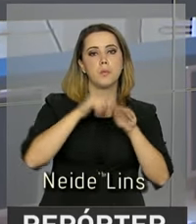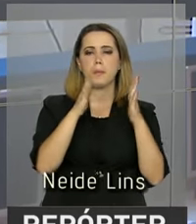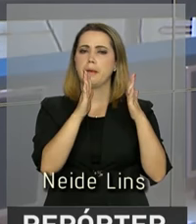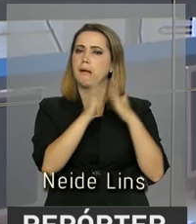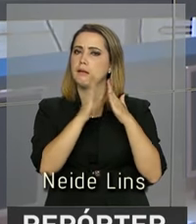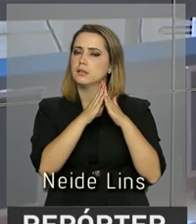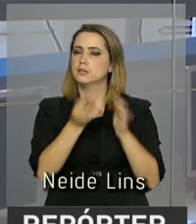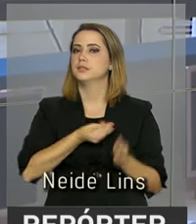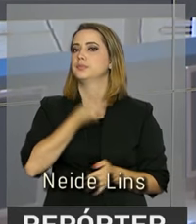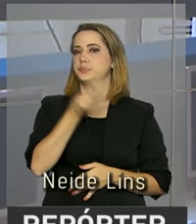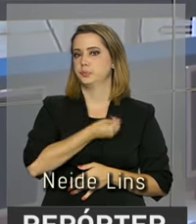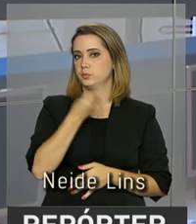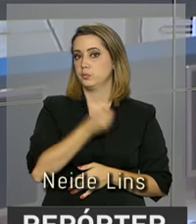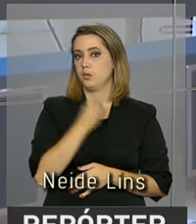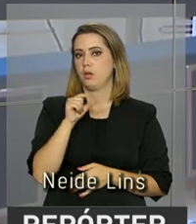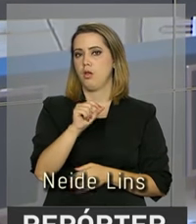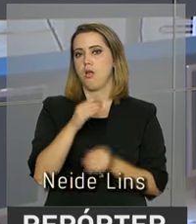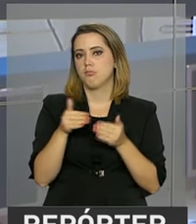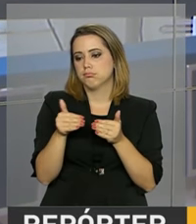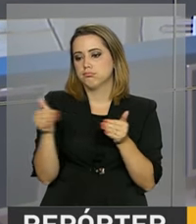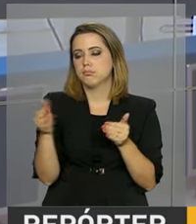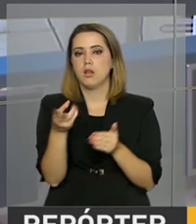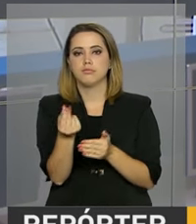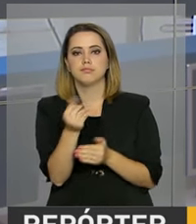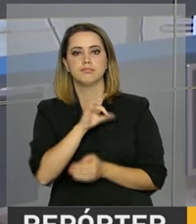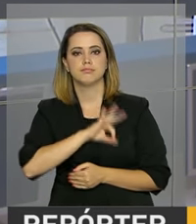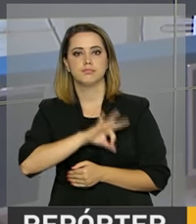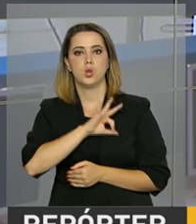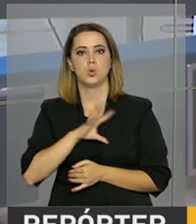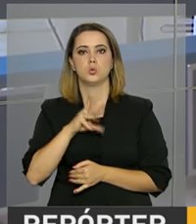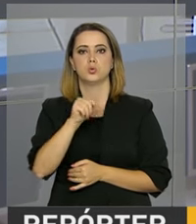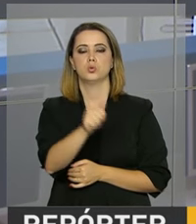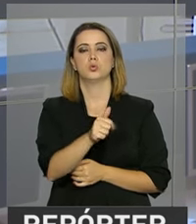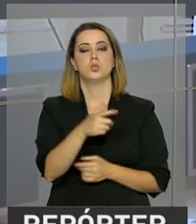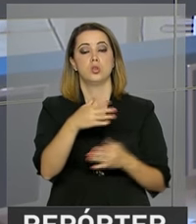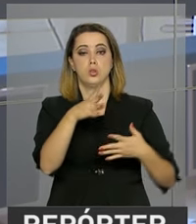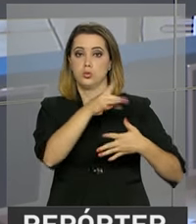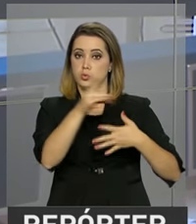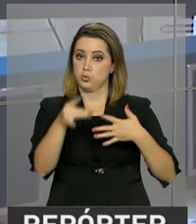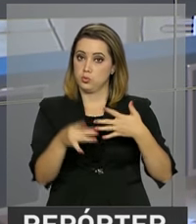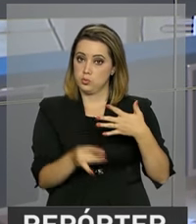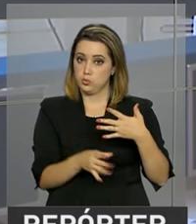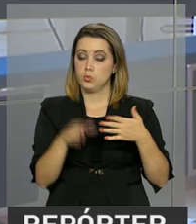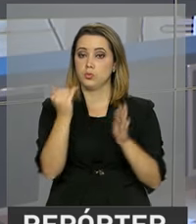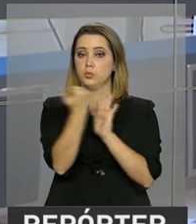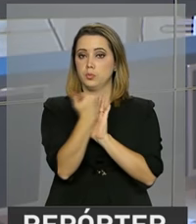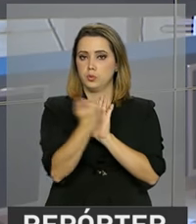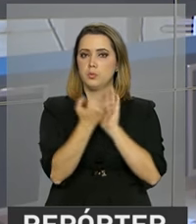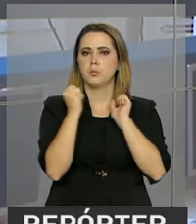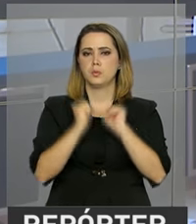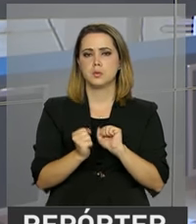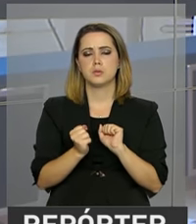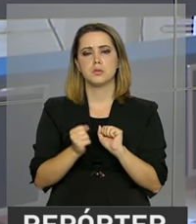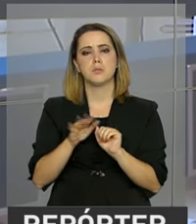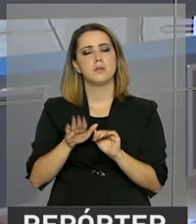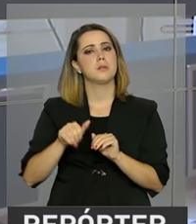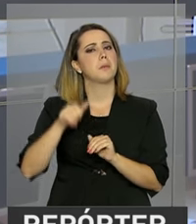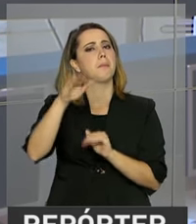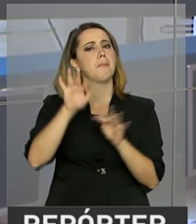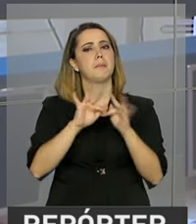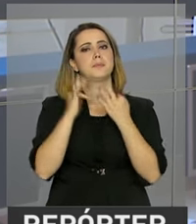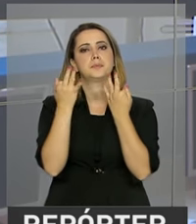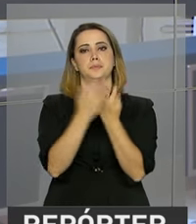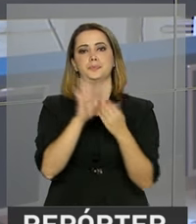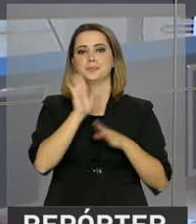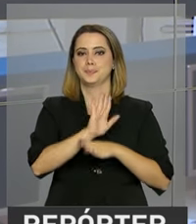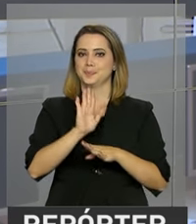no Minha Casa Minha Vida, como a ampliação da renda de todas as faixas do programa, vão permitir que mais famílias sejam